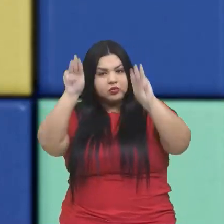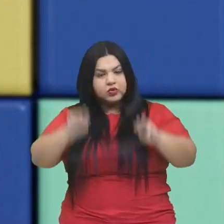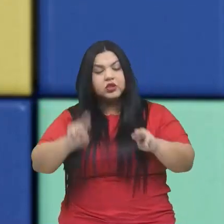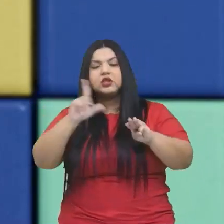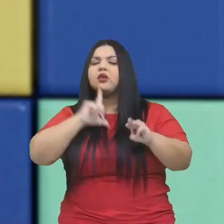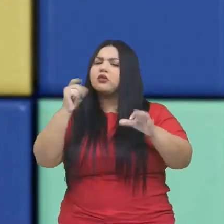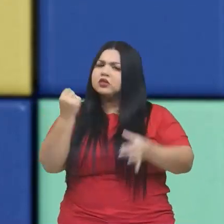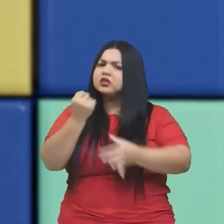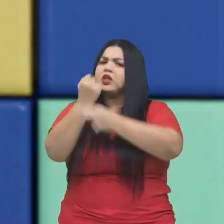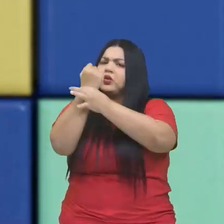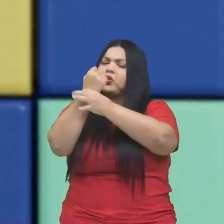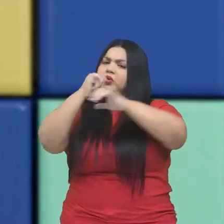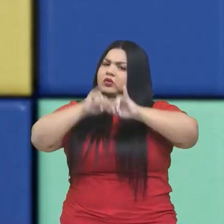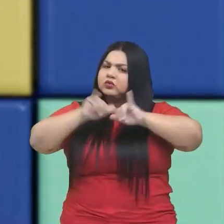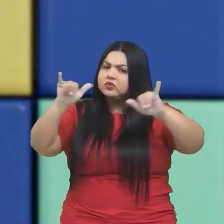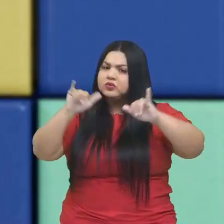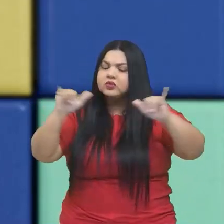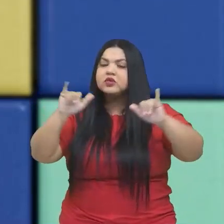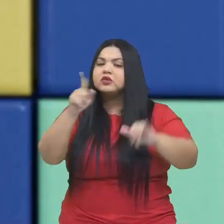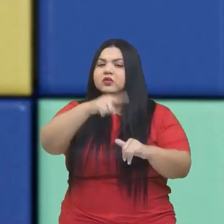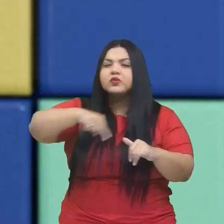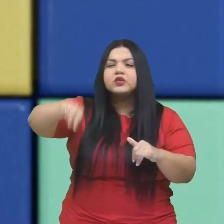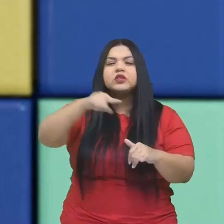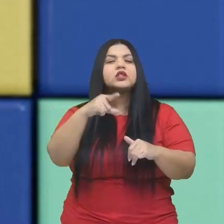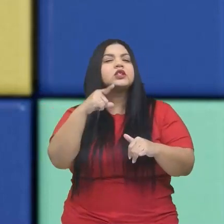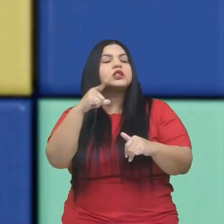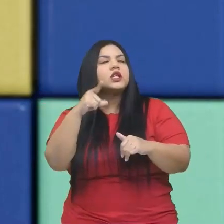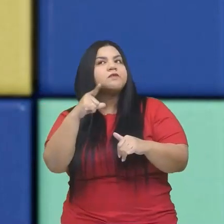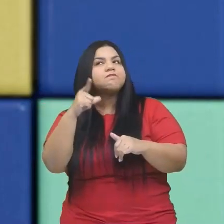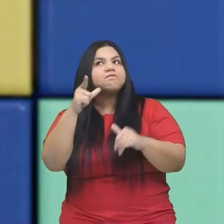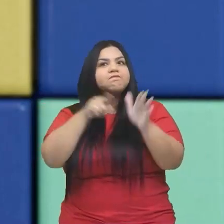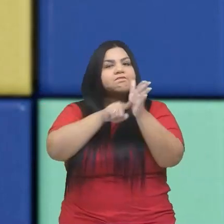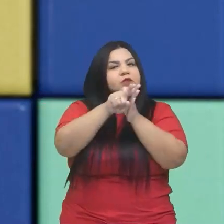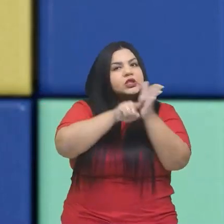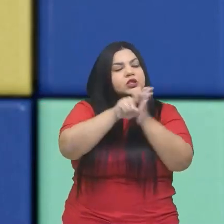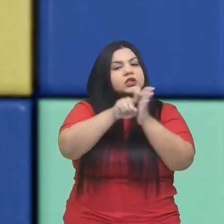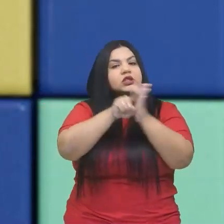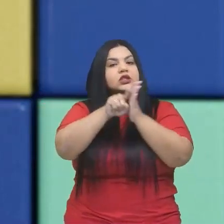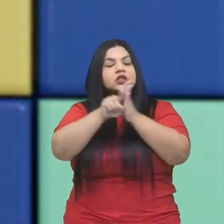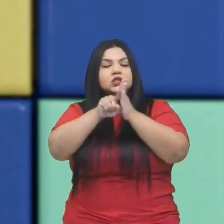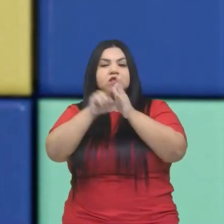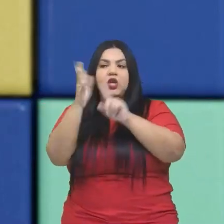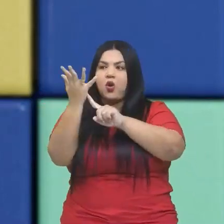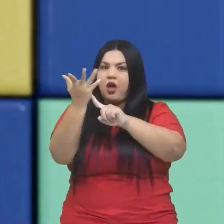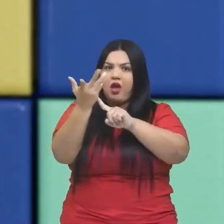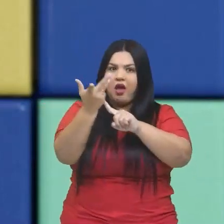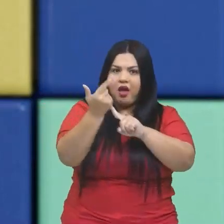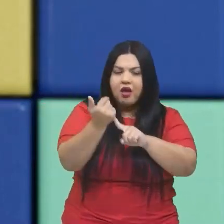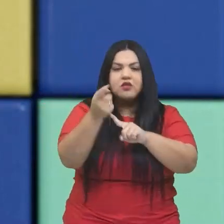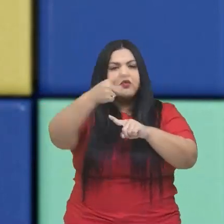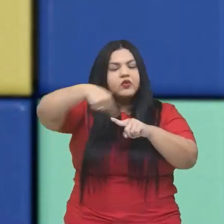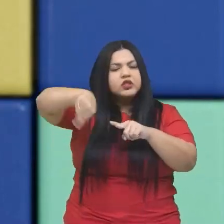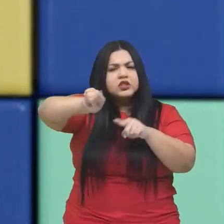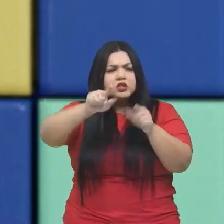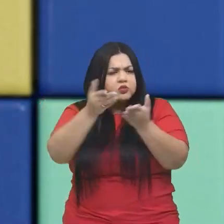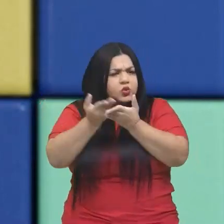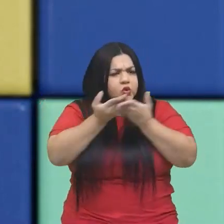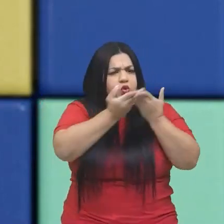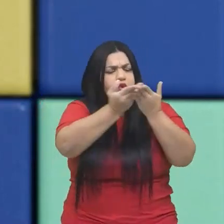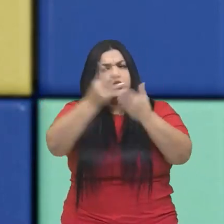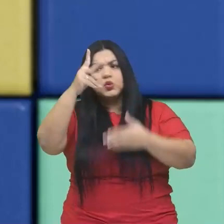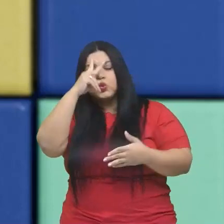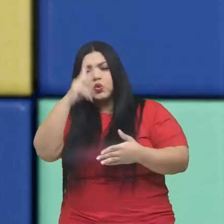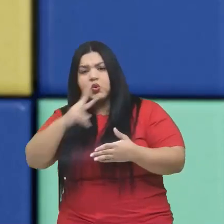de informação. Então, você que está pesquisando sobre obras de arte, você que está ali fazendo algum estudo de história,